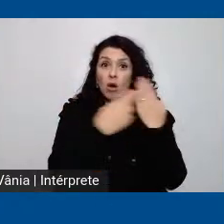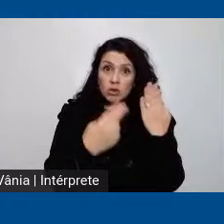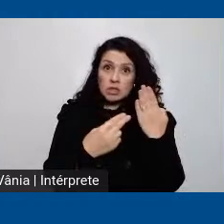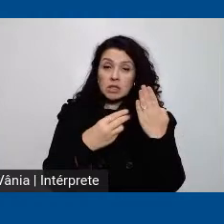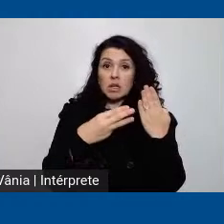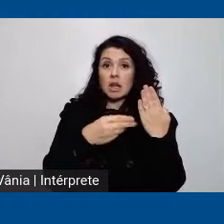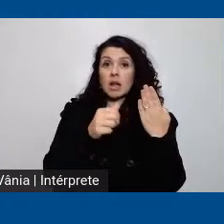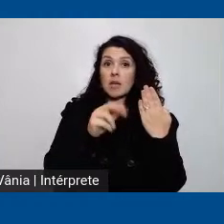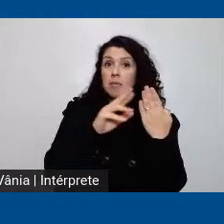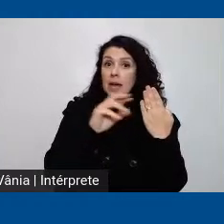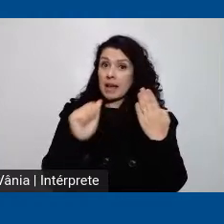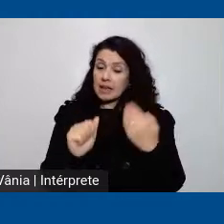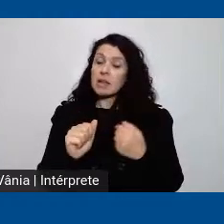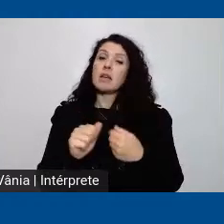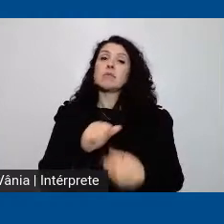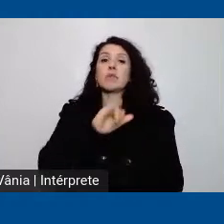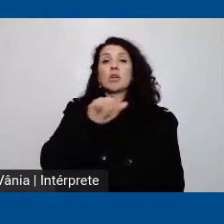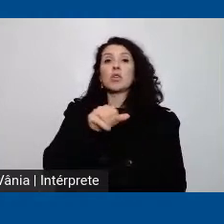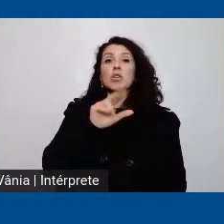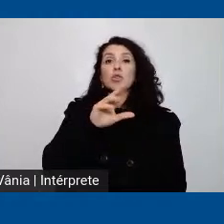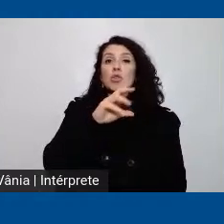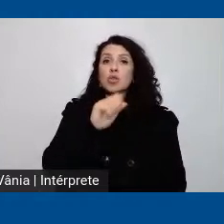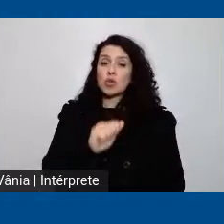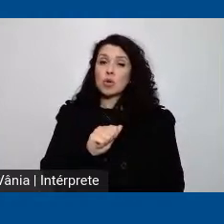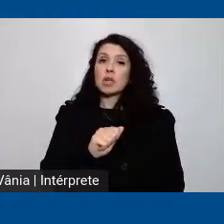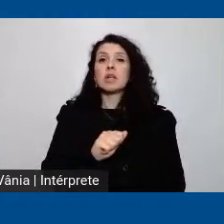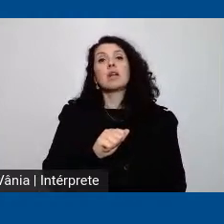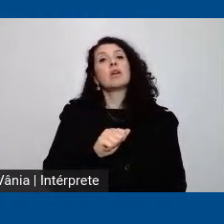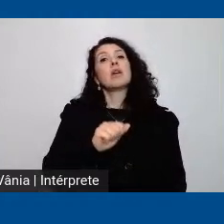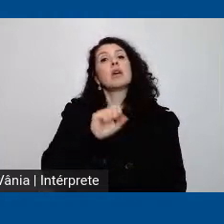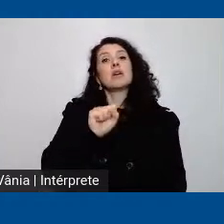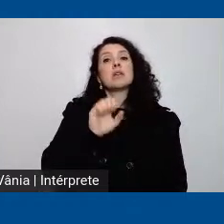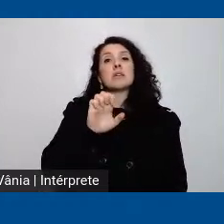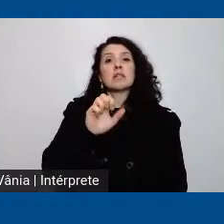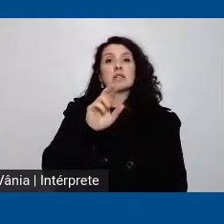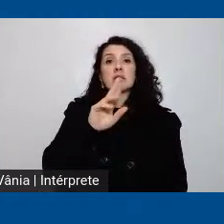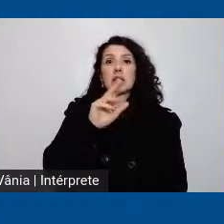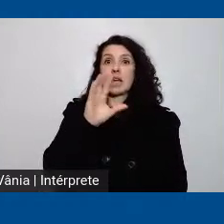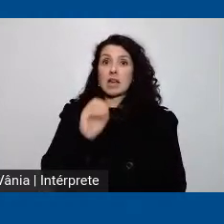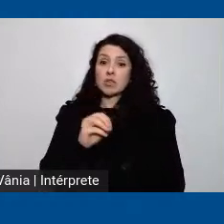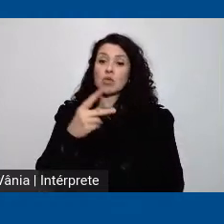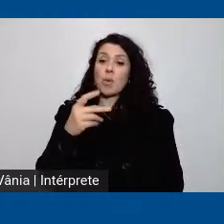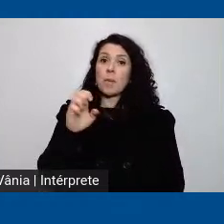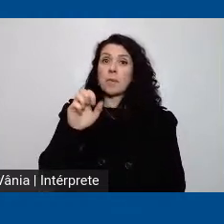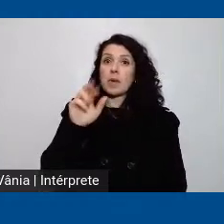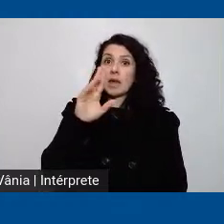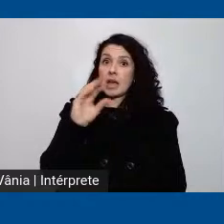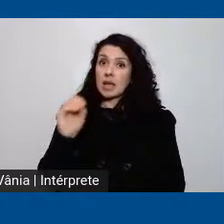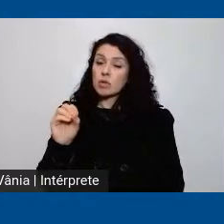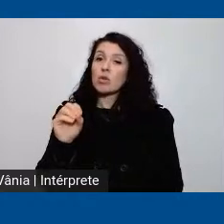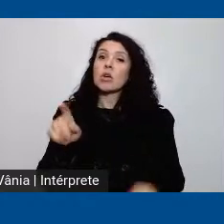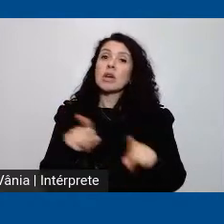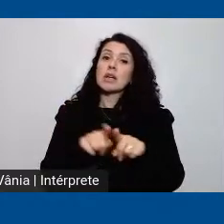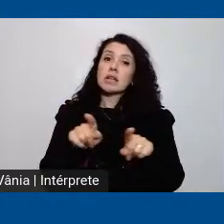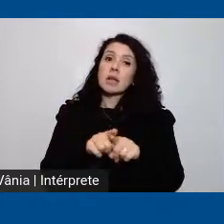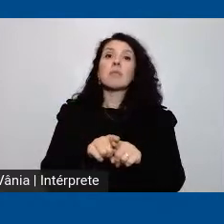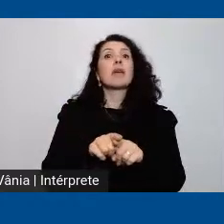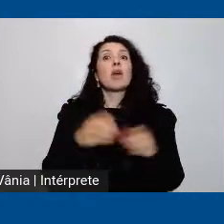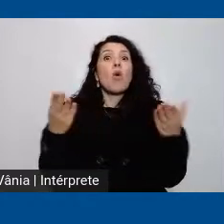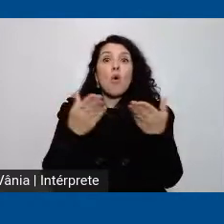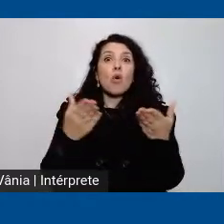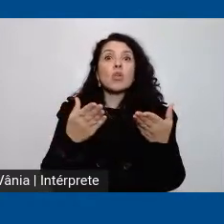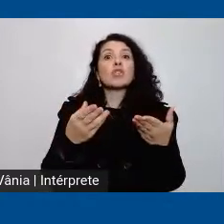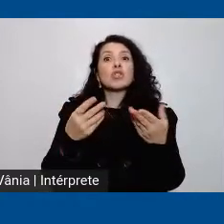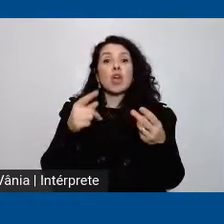Turazzi, Júlio Luquezzi de Moraes, Milar Schisler, Sérgio Bugge e Pedro Vasques, e os dois últimos estão hoje aqui